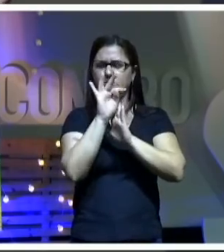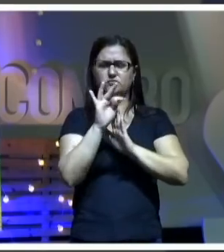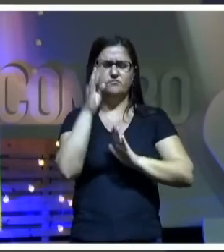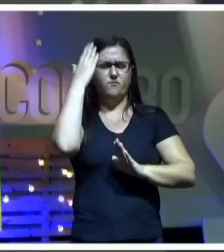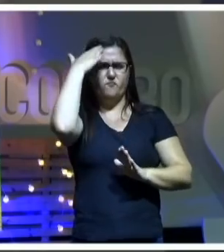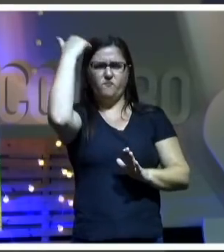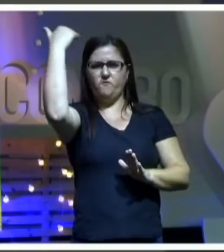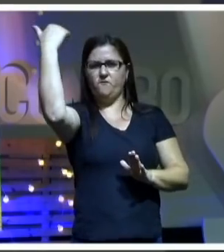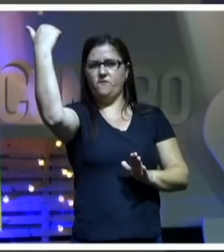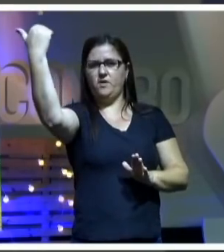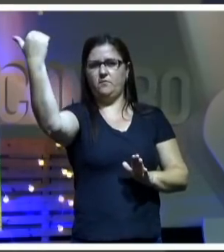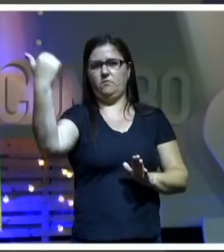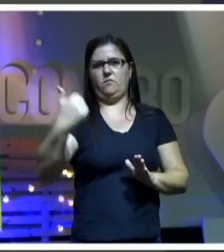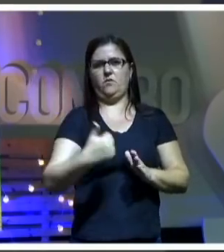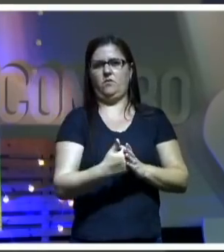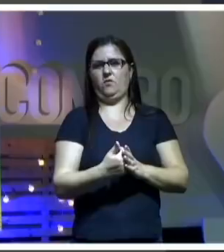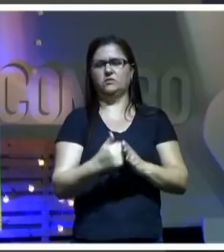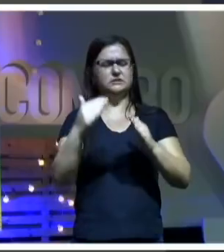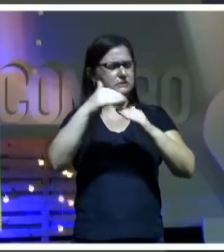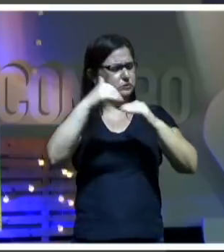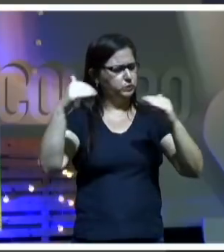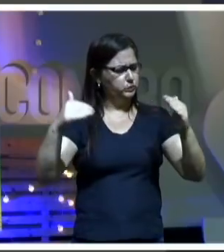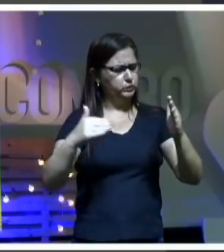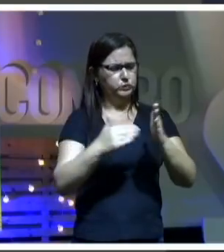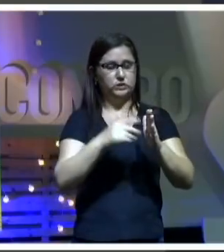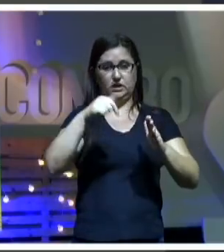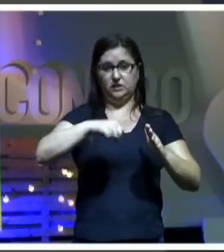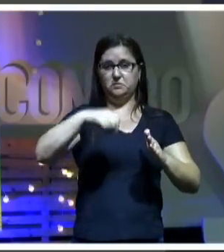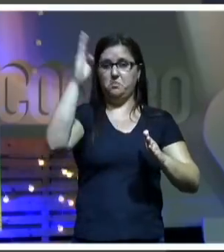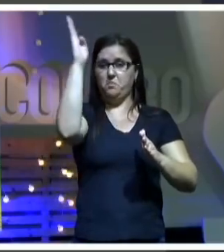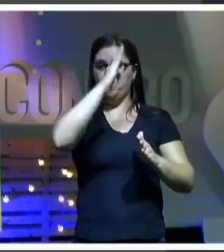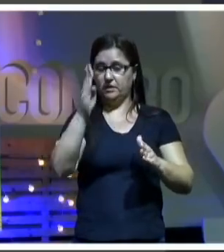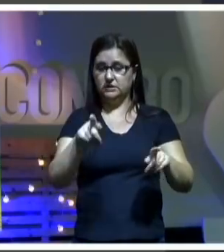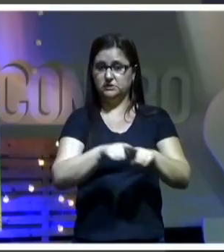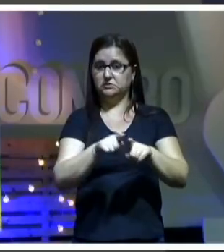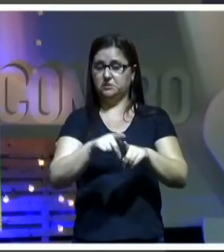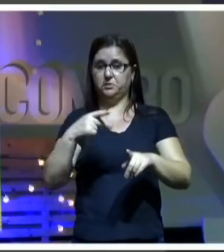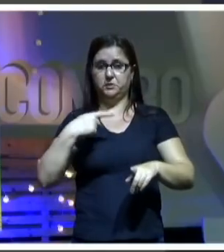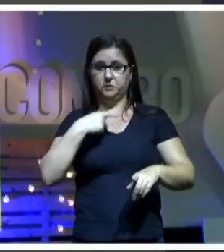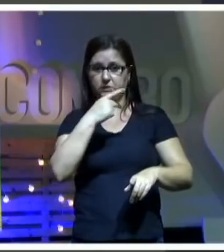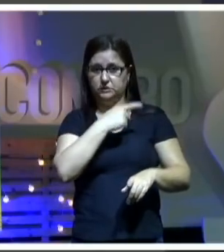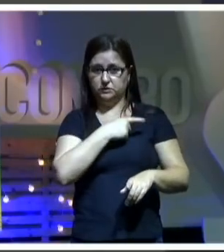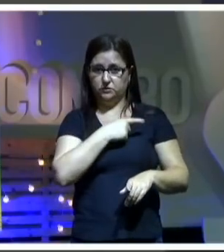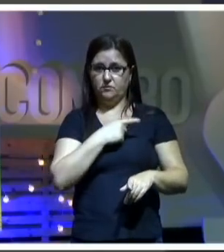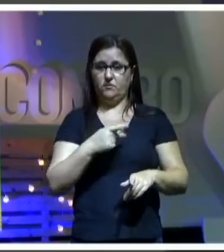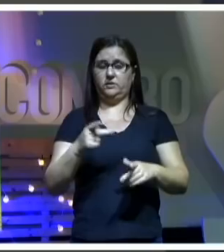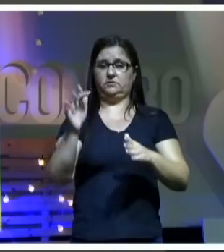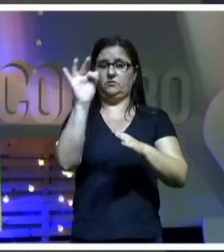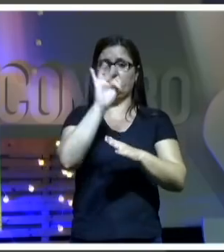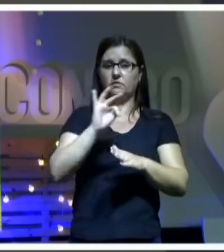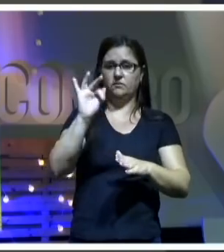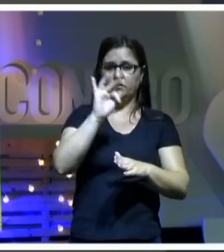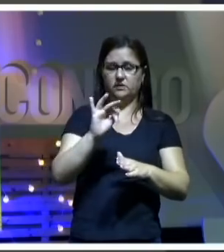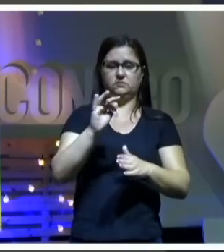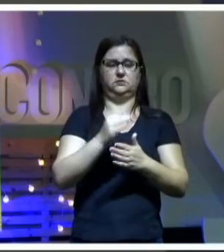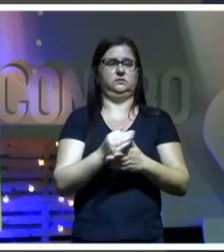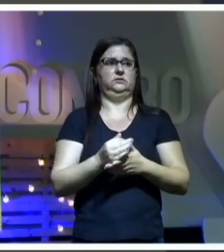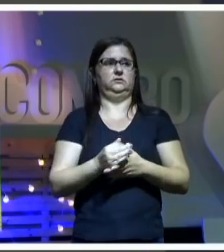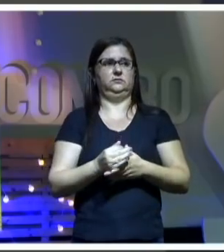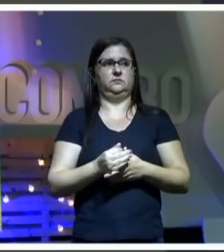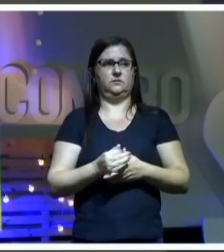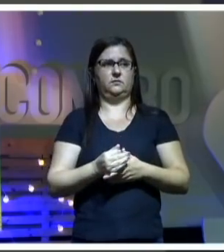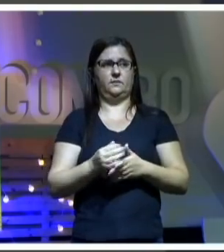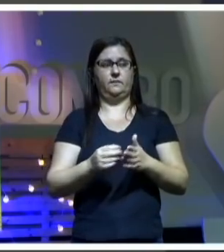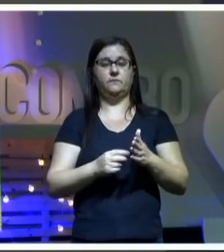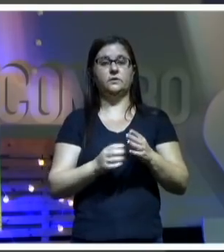líderes inclusive da igreja evangélica brasileira alguns inclusive estão aqui e ele anunciou que